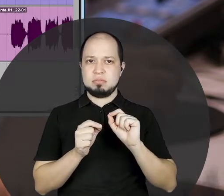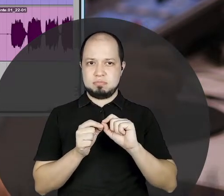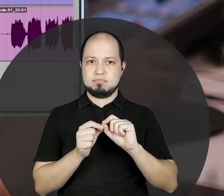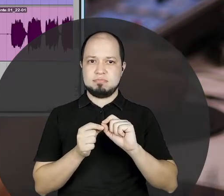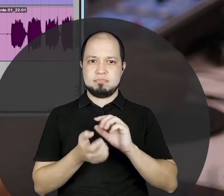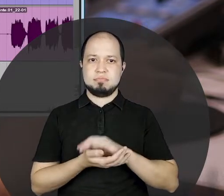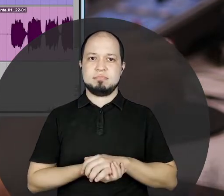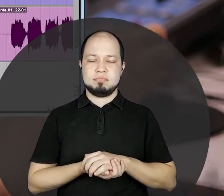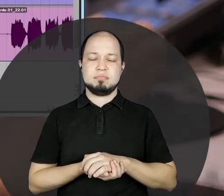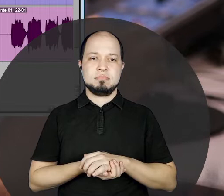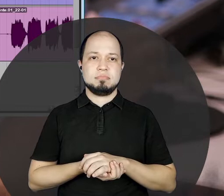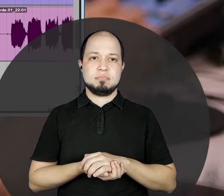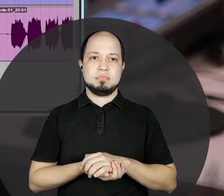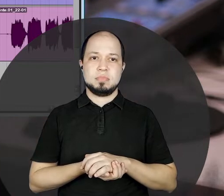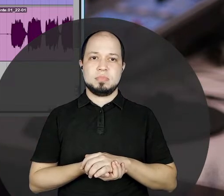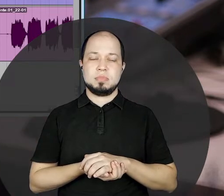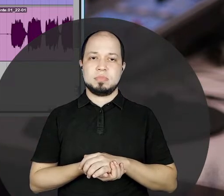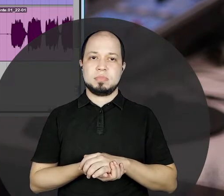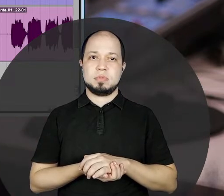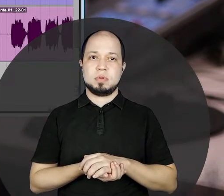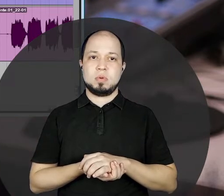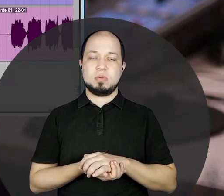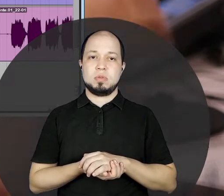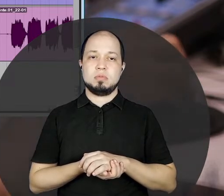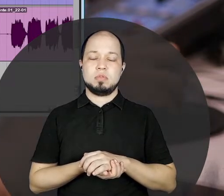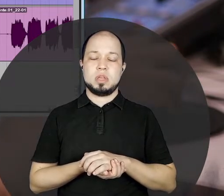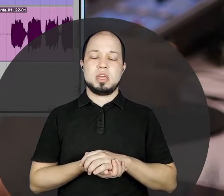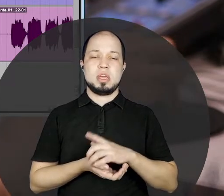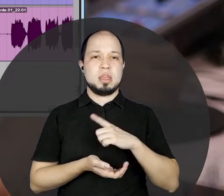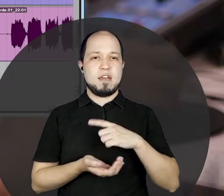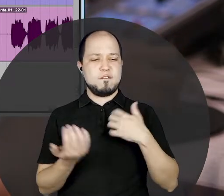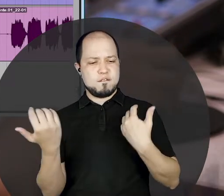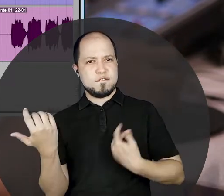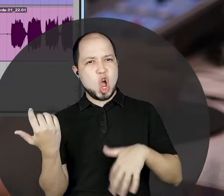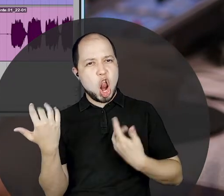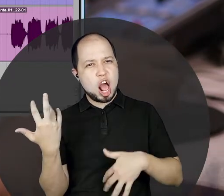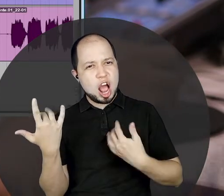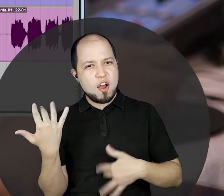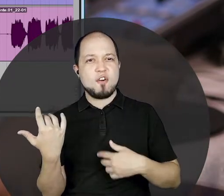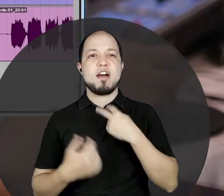O trabalho que a gente fez lá com o violão, a voz e a bateria, né?